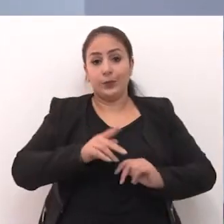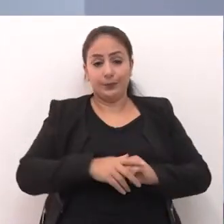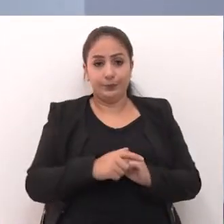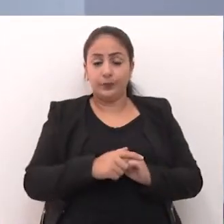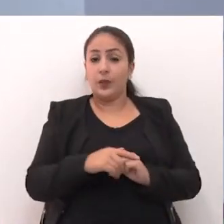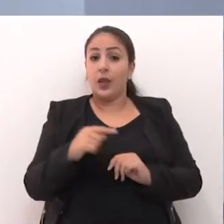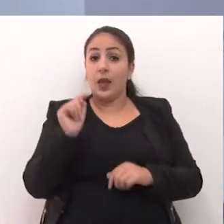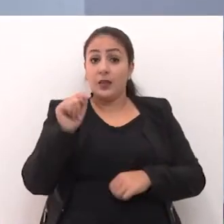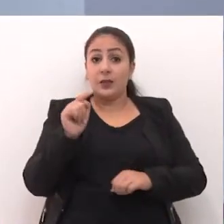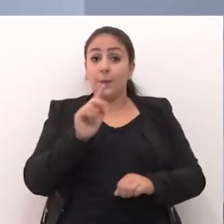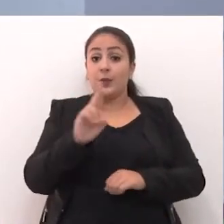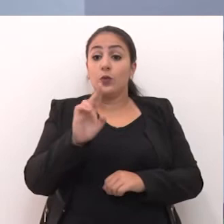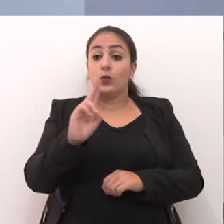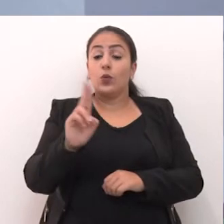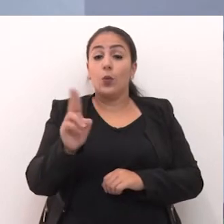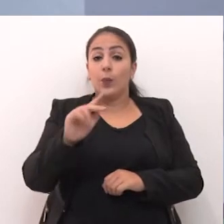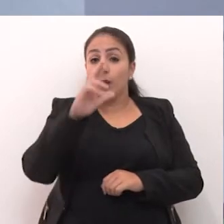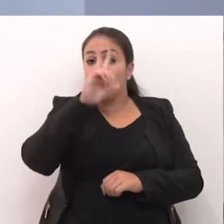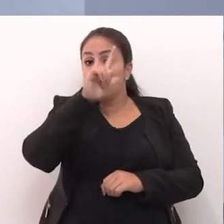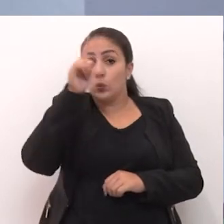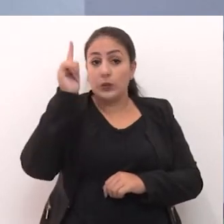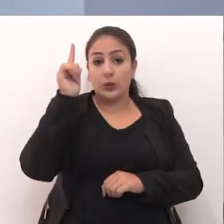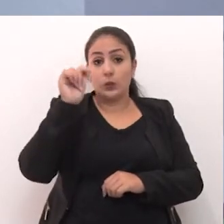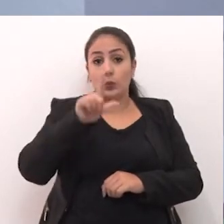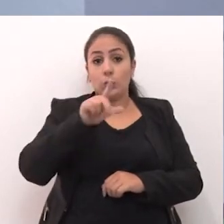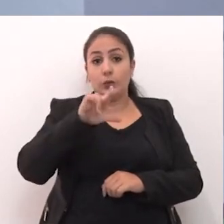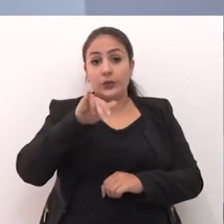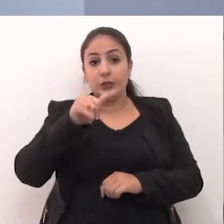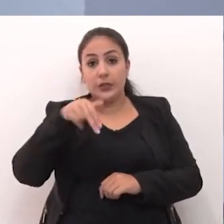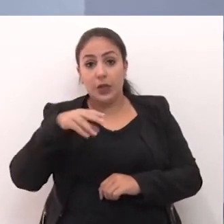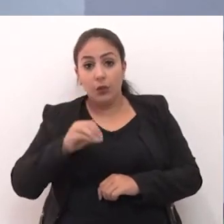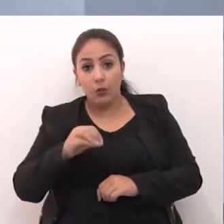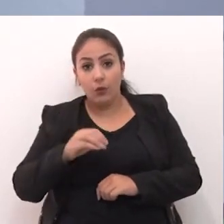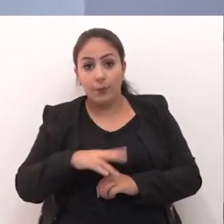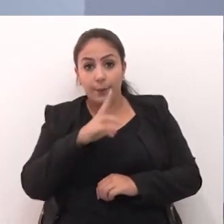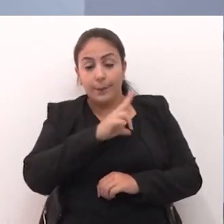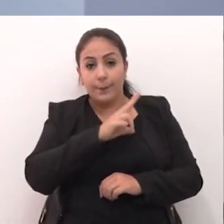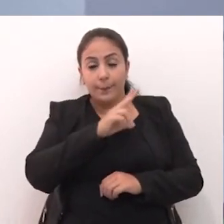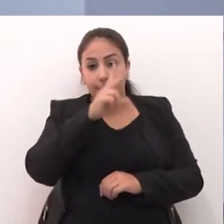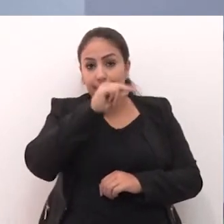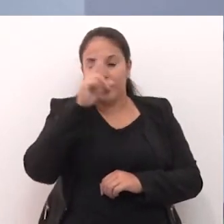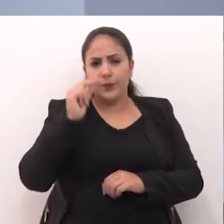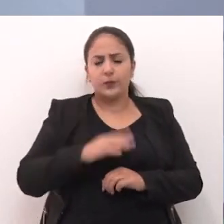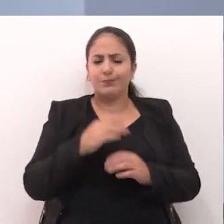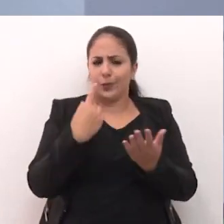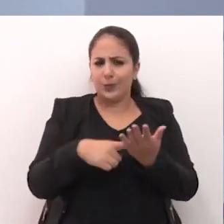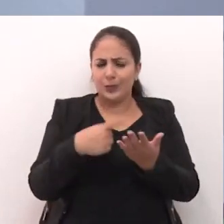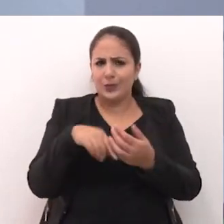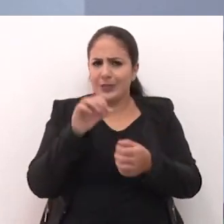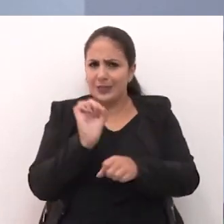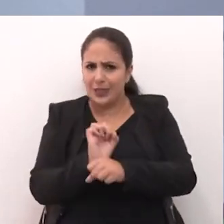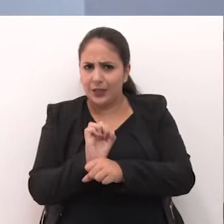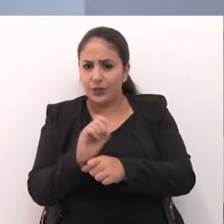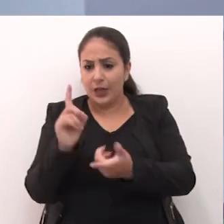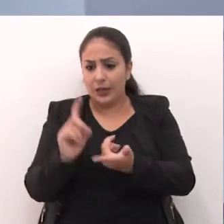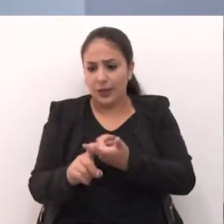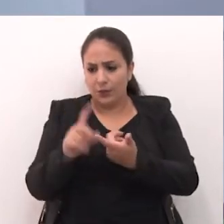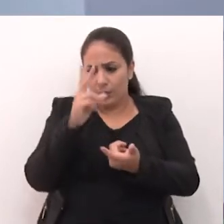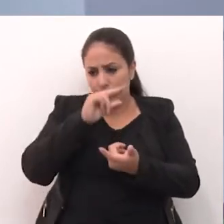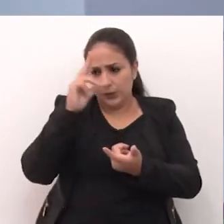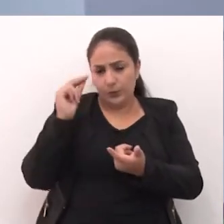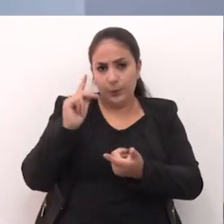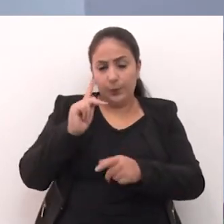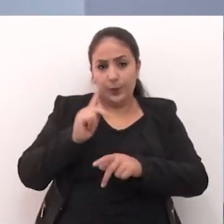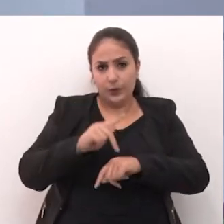uma pessoa. Essa pessoa se chama o prefeito Luciano Azevedo. Num acerto com o Estado, que o Estado deve